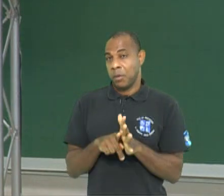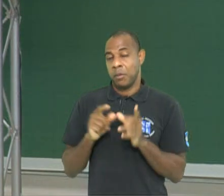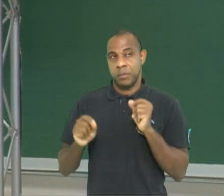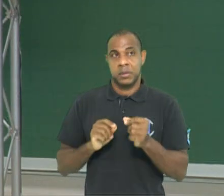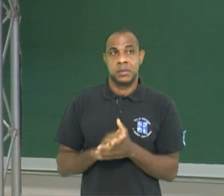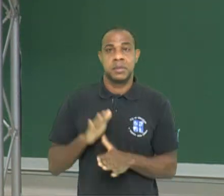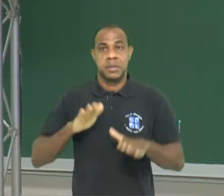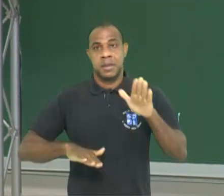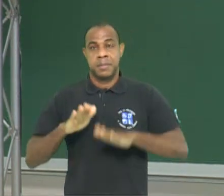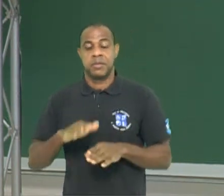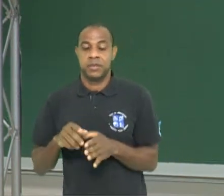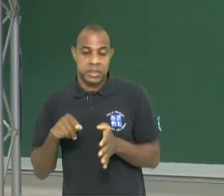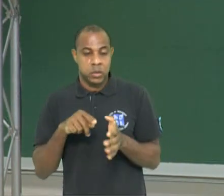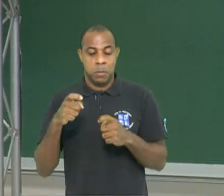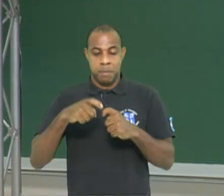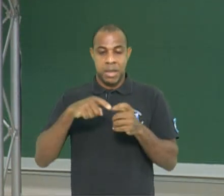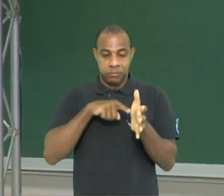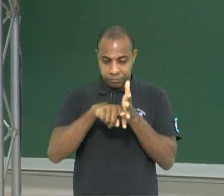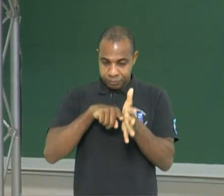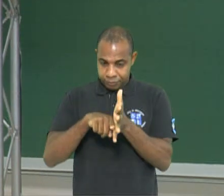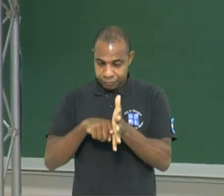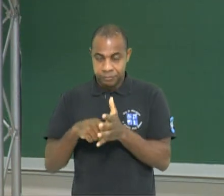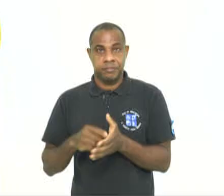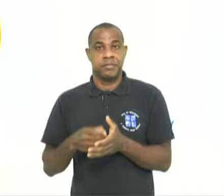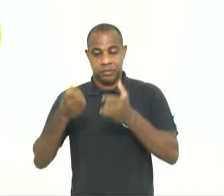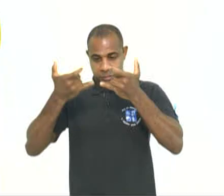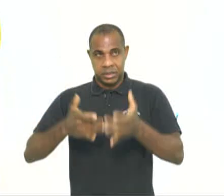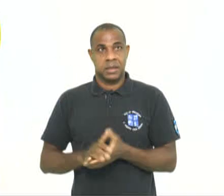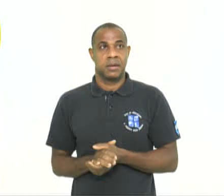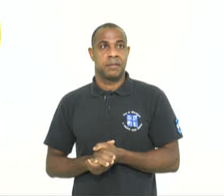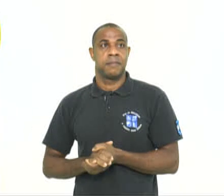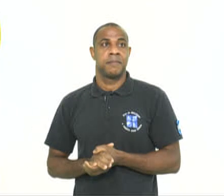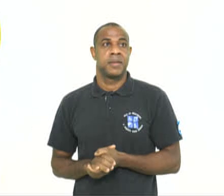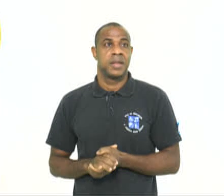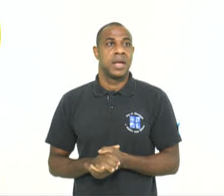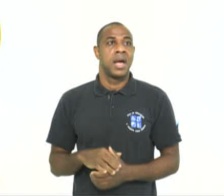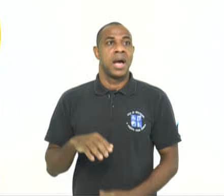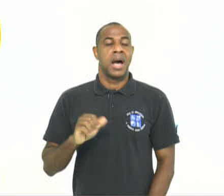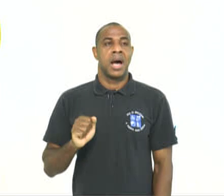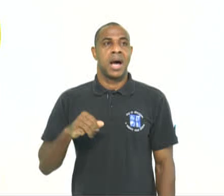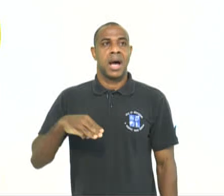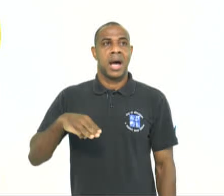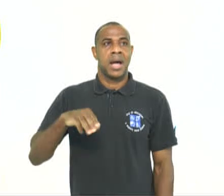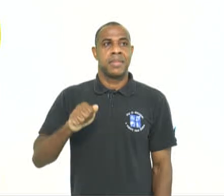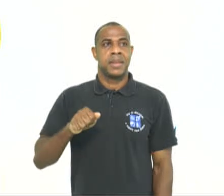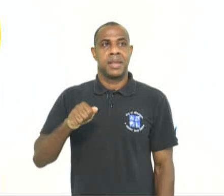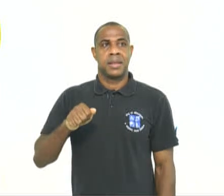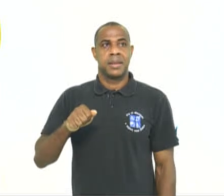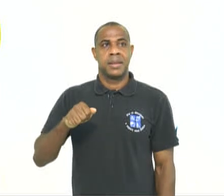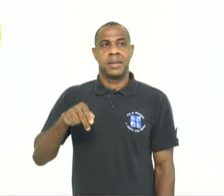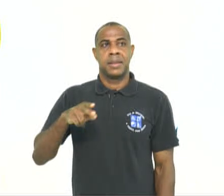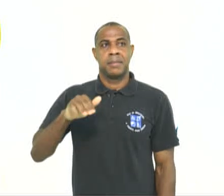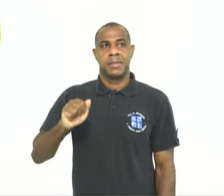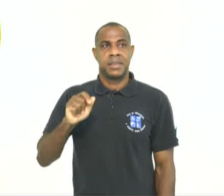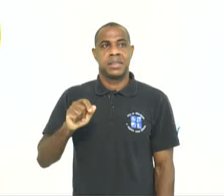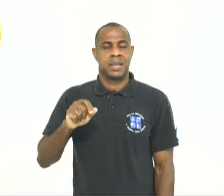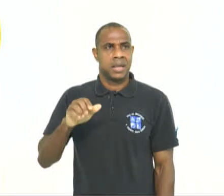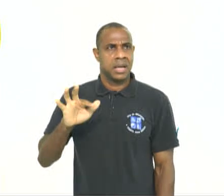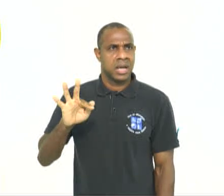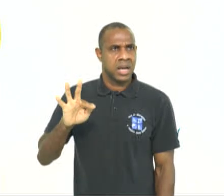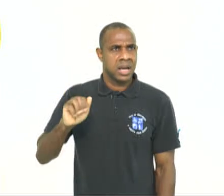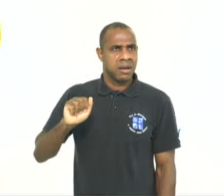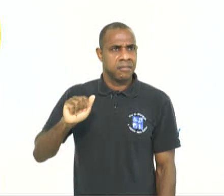ali o próprio médico vai te orientar na sequência ali. Anemia falciforme, aí já é uma anemia que é causada por um fator genético,